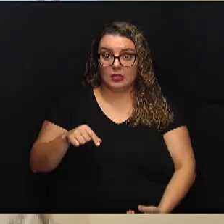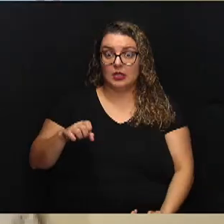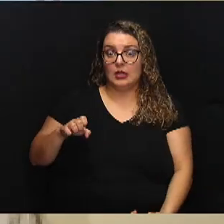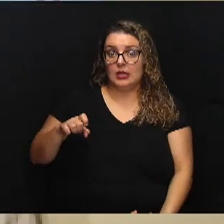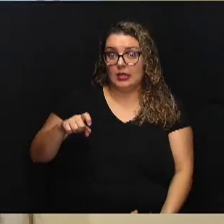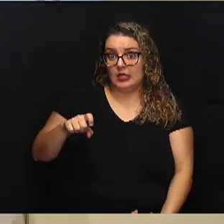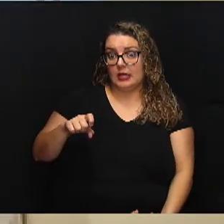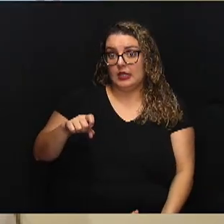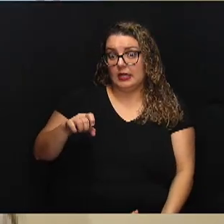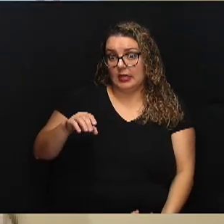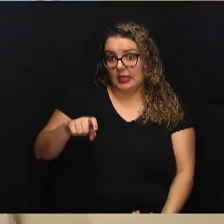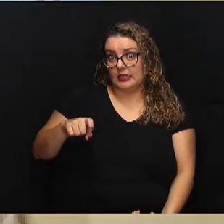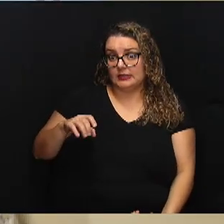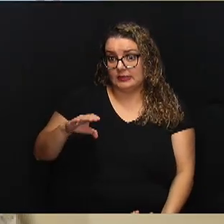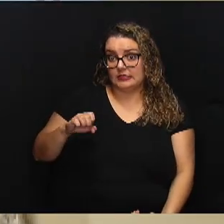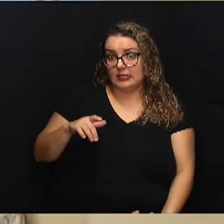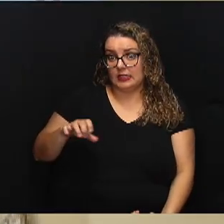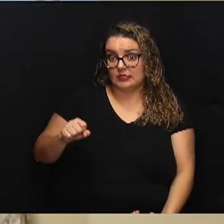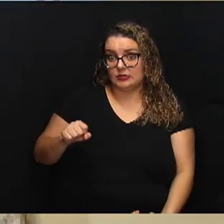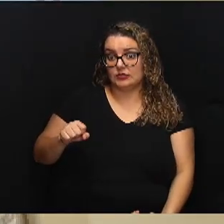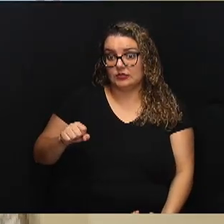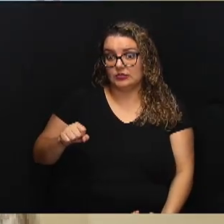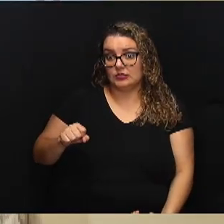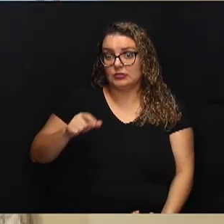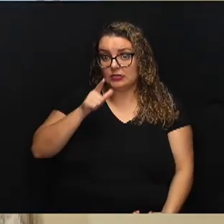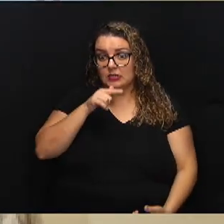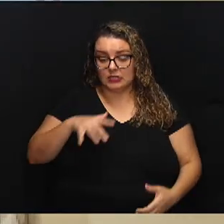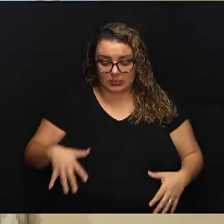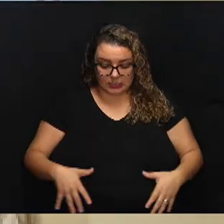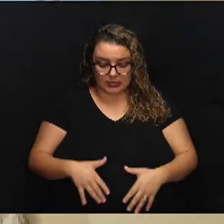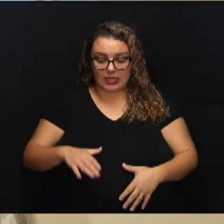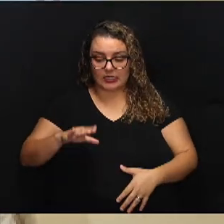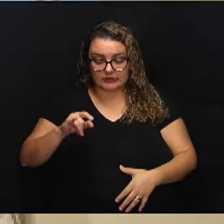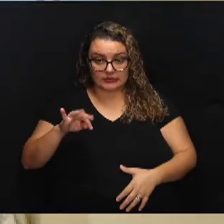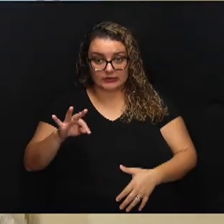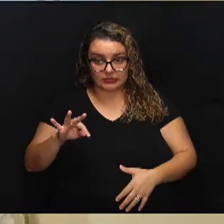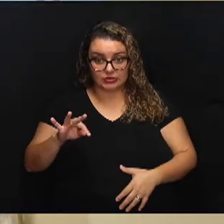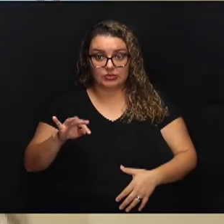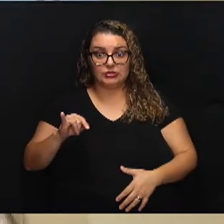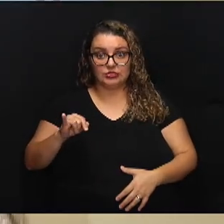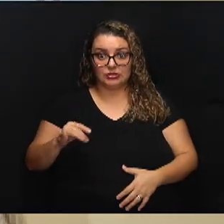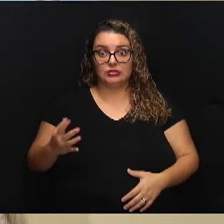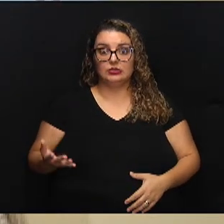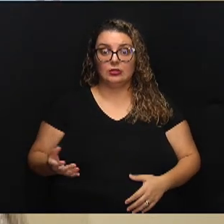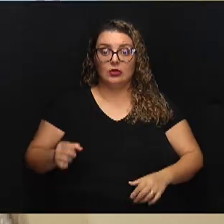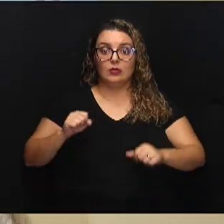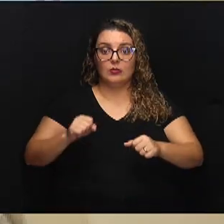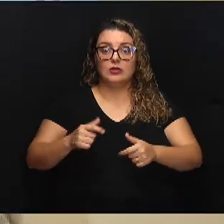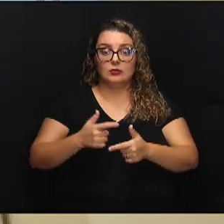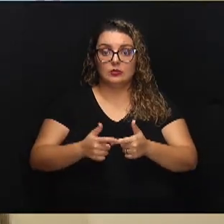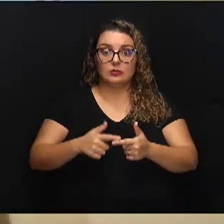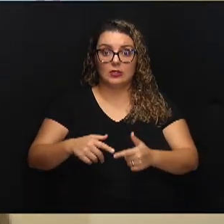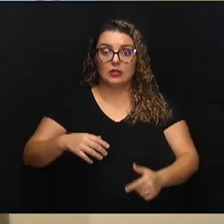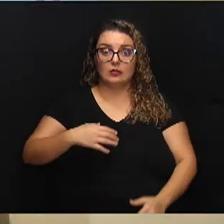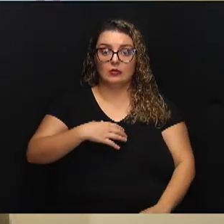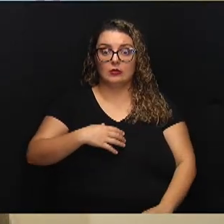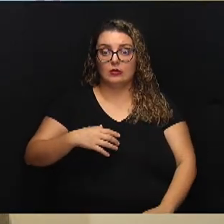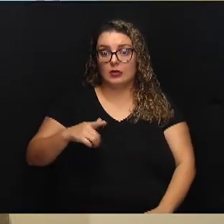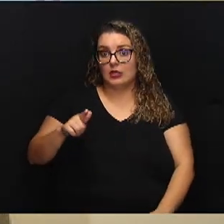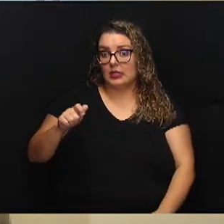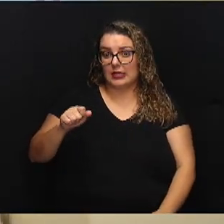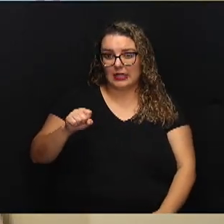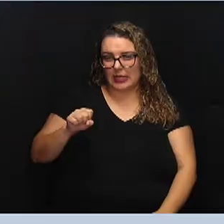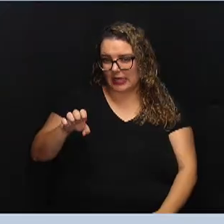na barriga, é a presença de líquido na barriga, que é a chamada ascite. Pode haver também problemas gastrointestinais, como